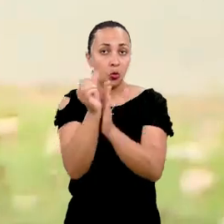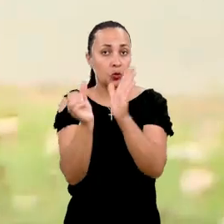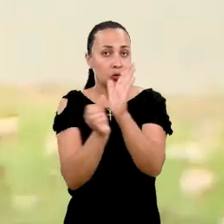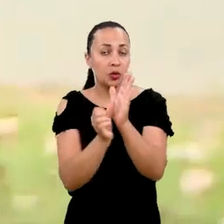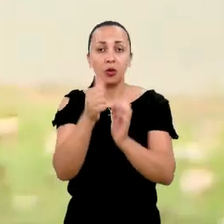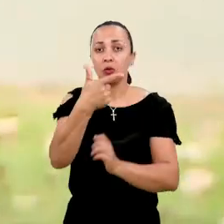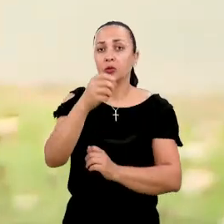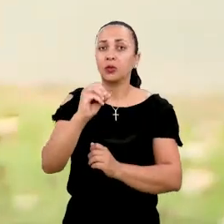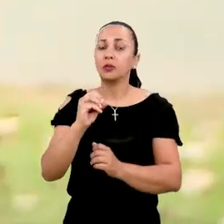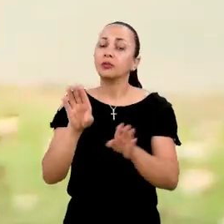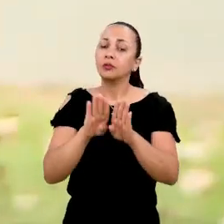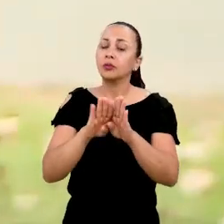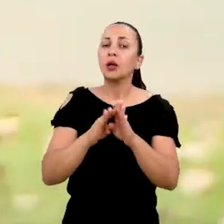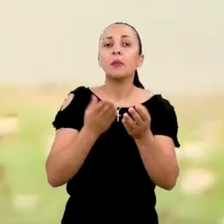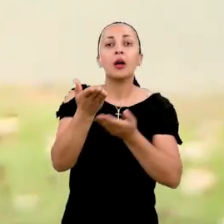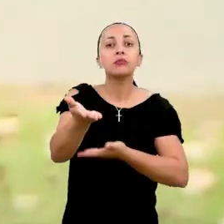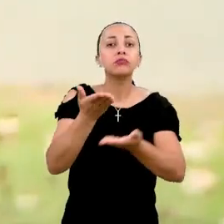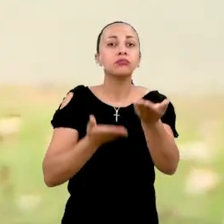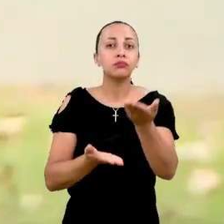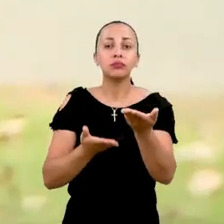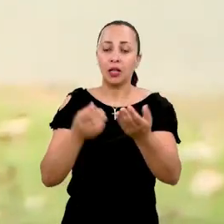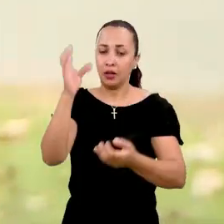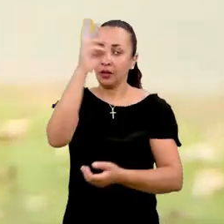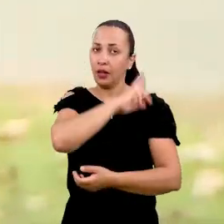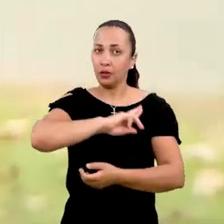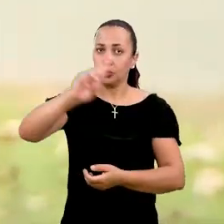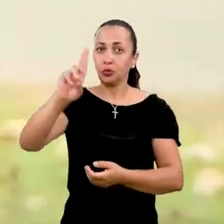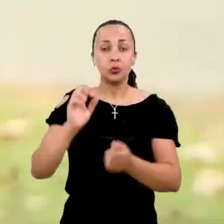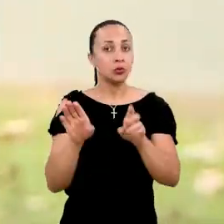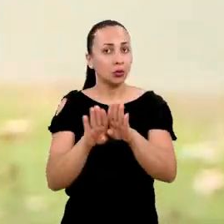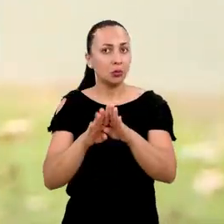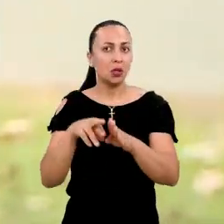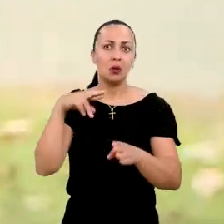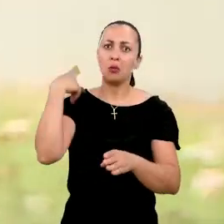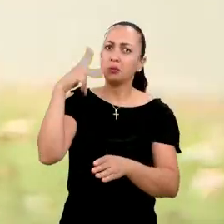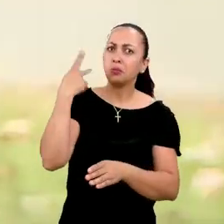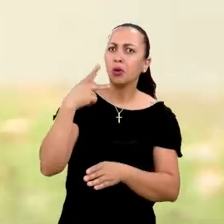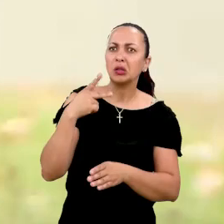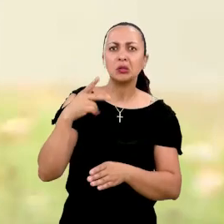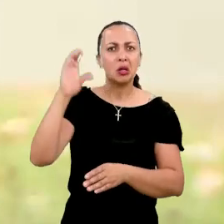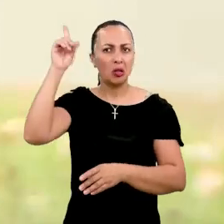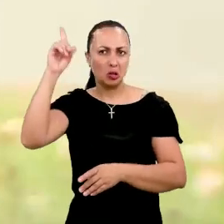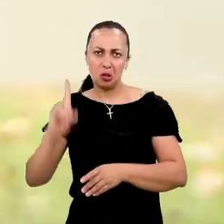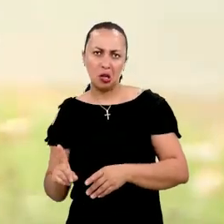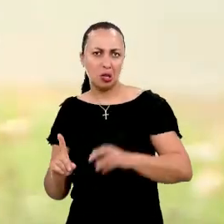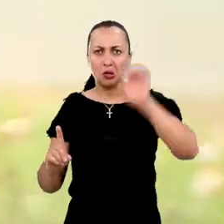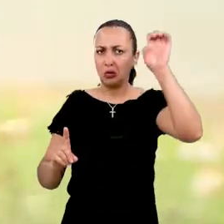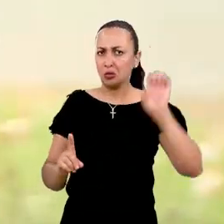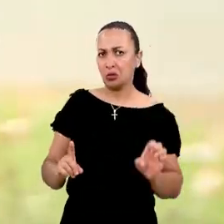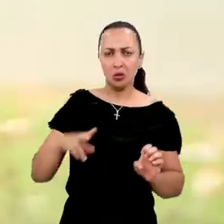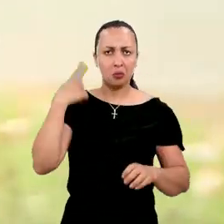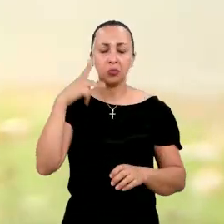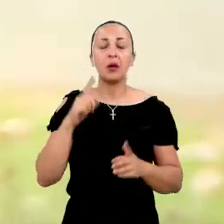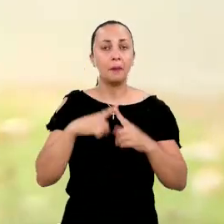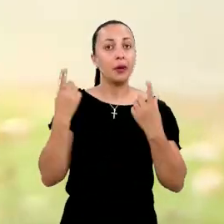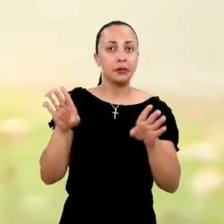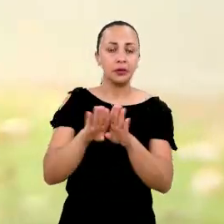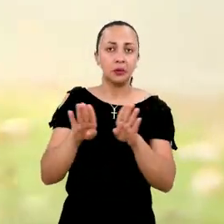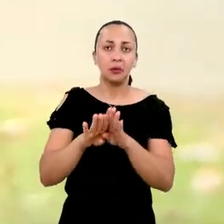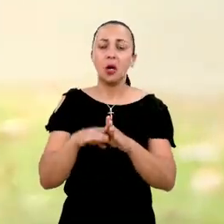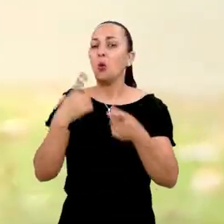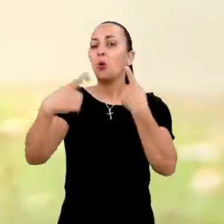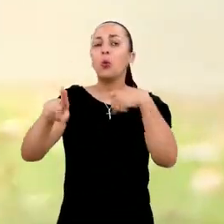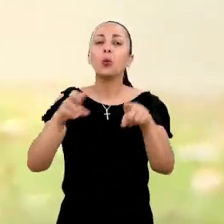as interações dessa religião, não apenas com a política, né, tanto com a direita quanto com a esquerda políticas,